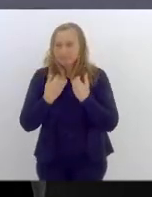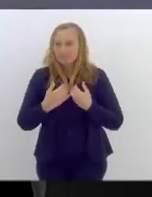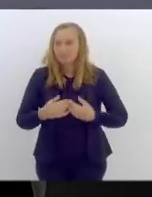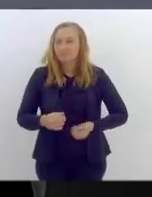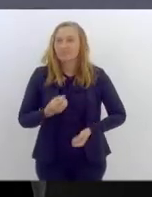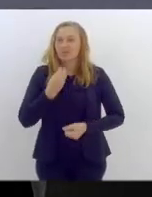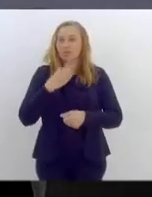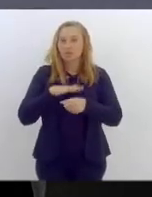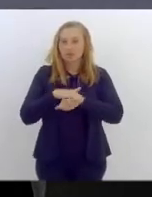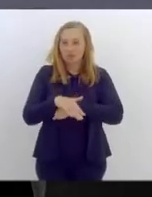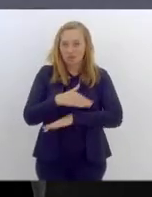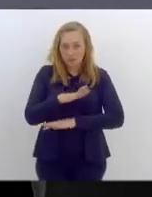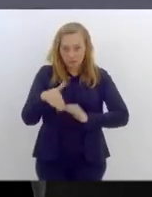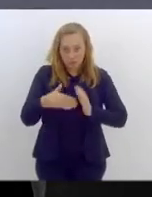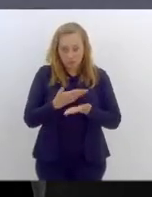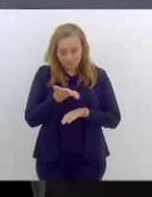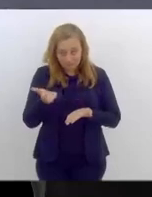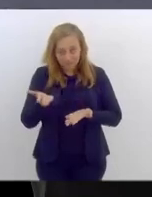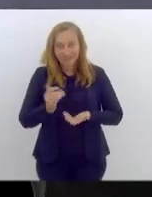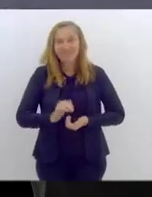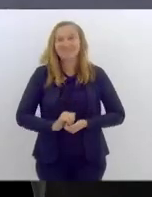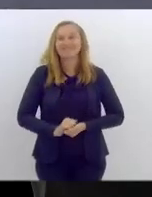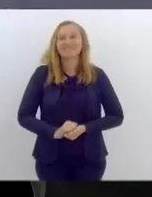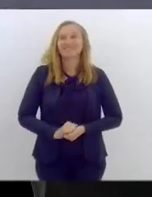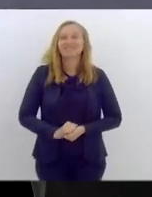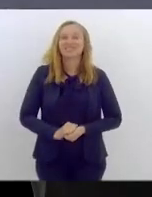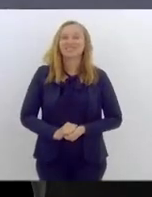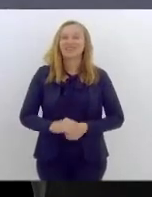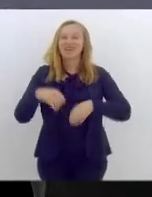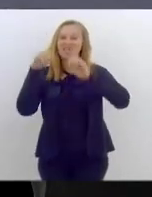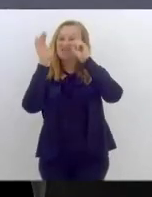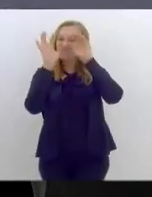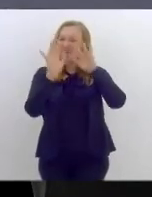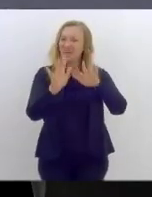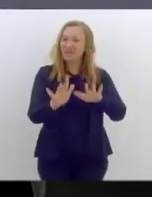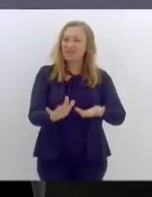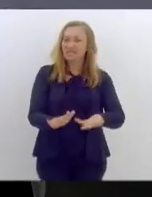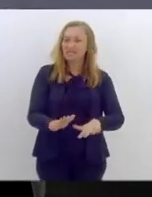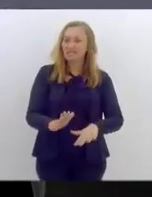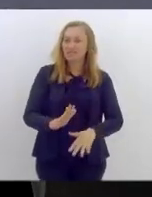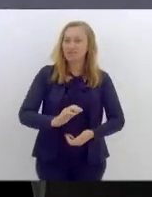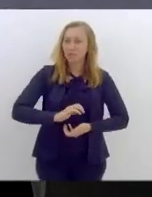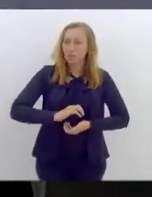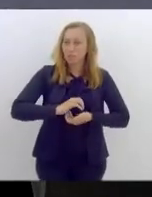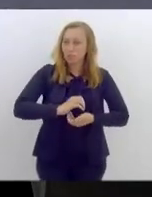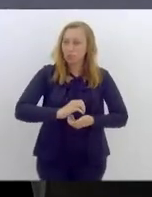Boa noite a todos, a todas e a todos. A bênção aos meus mais velhos, aos meus iguais.